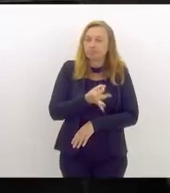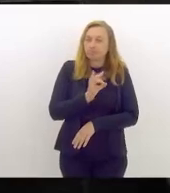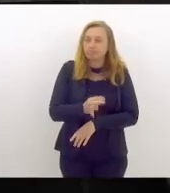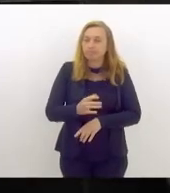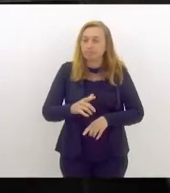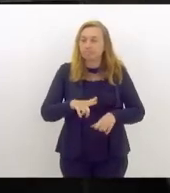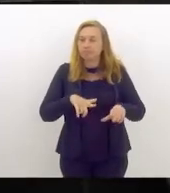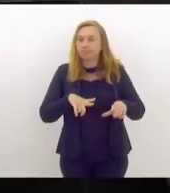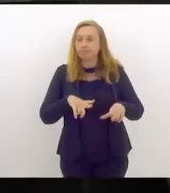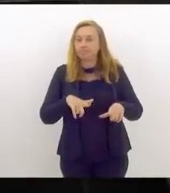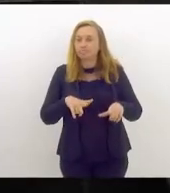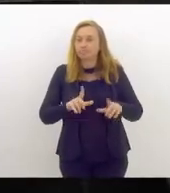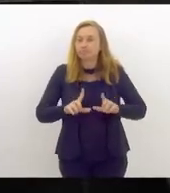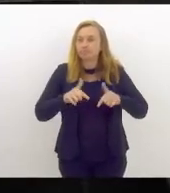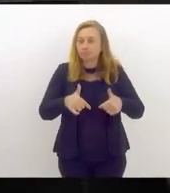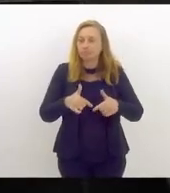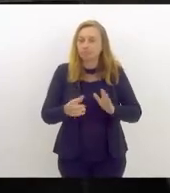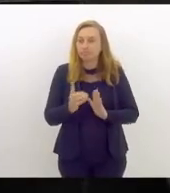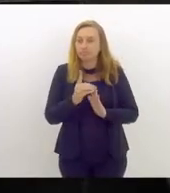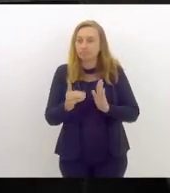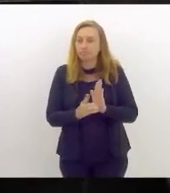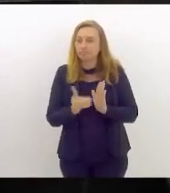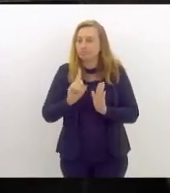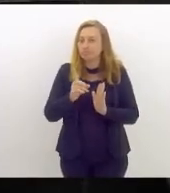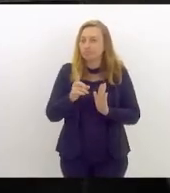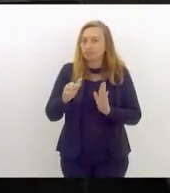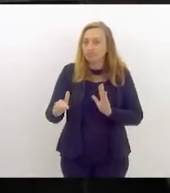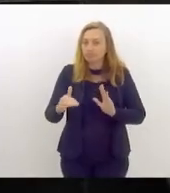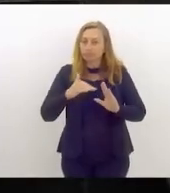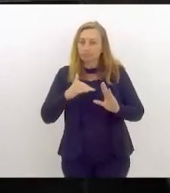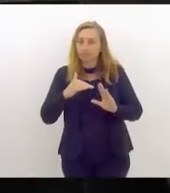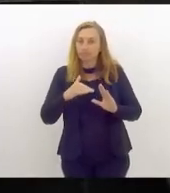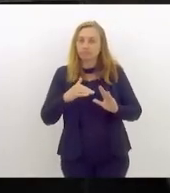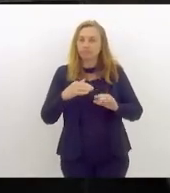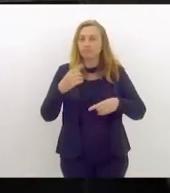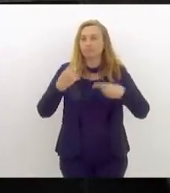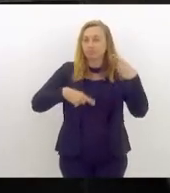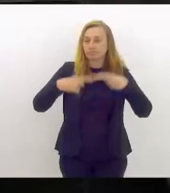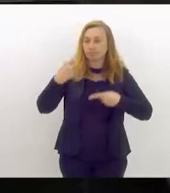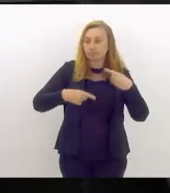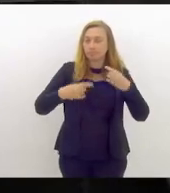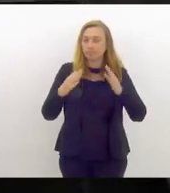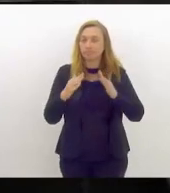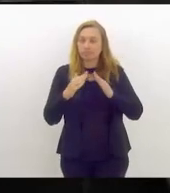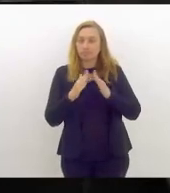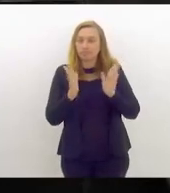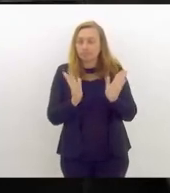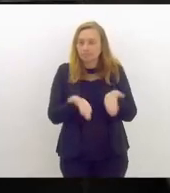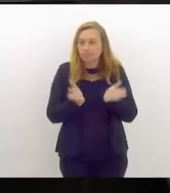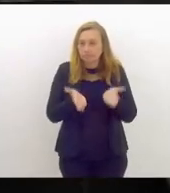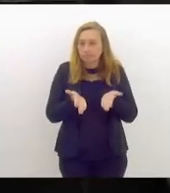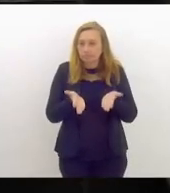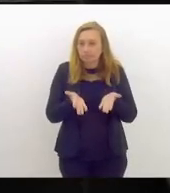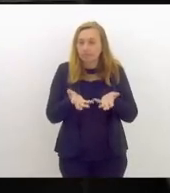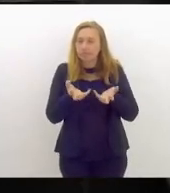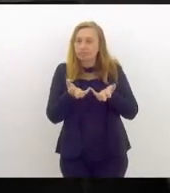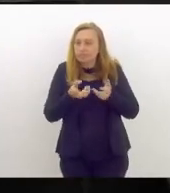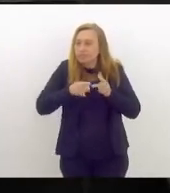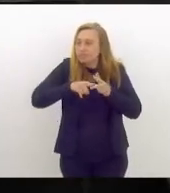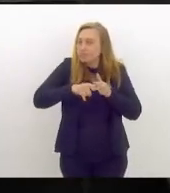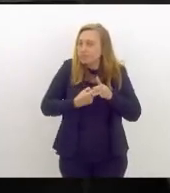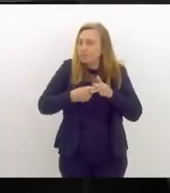de um decreto e não trazer a essa casa um debate. Hoje, ele tenta